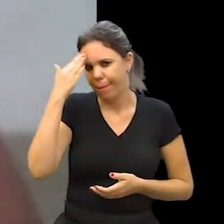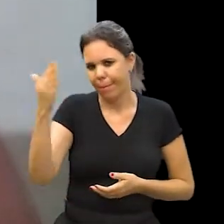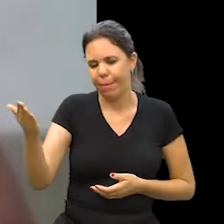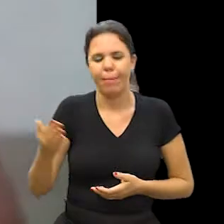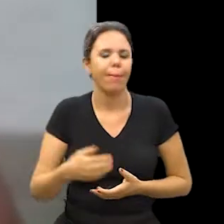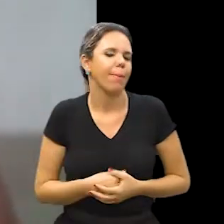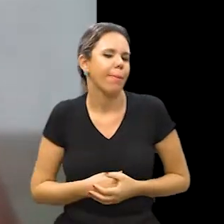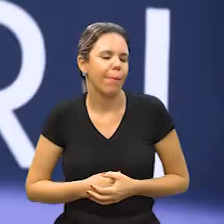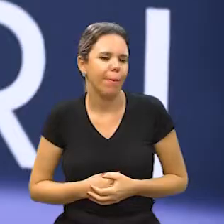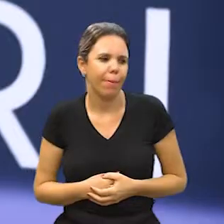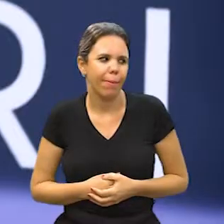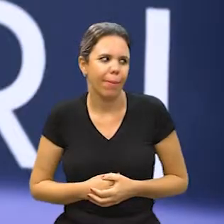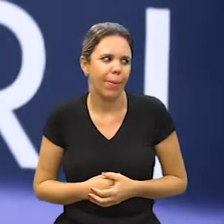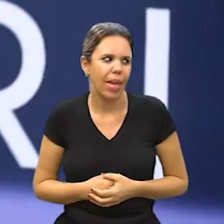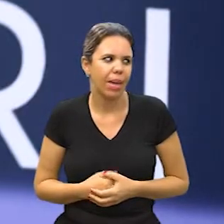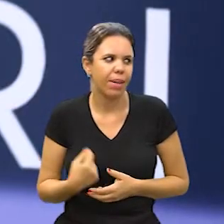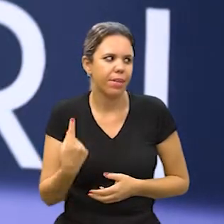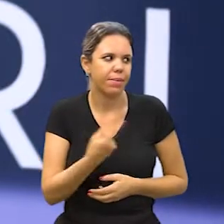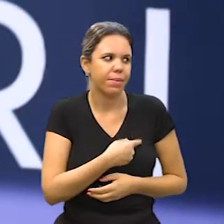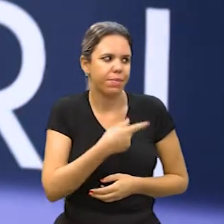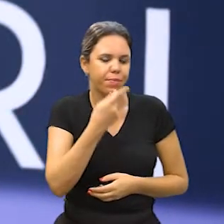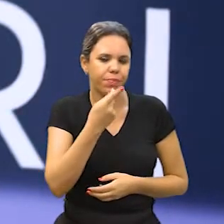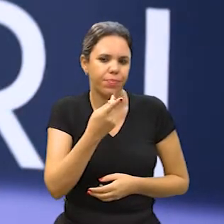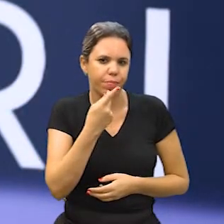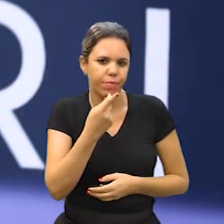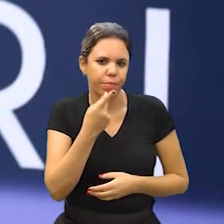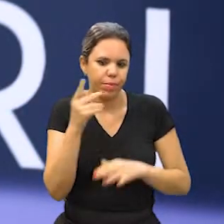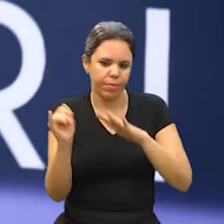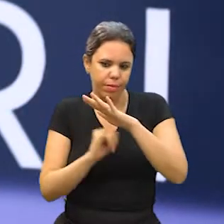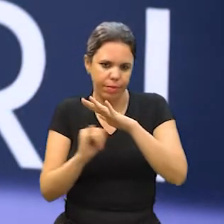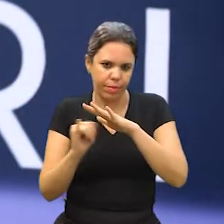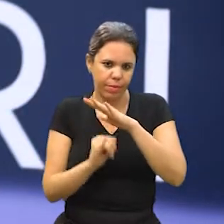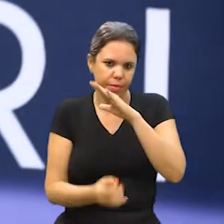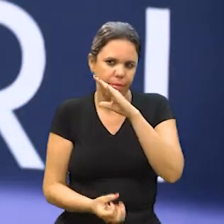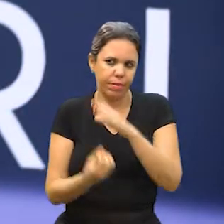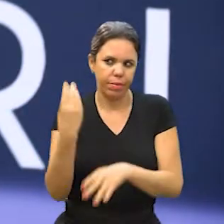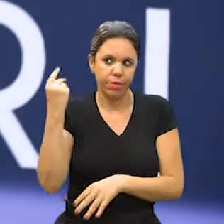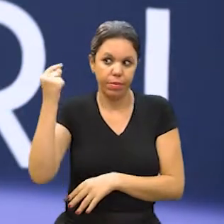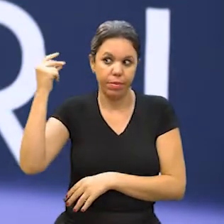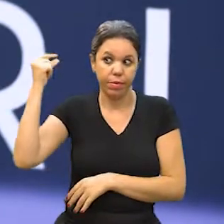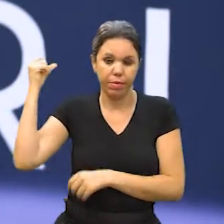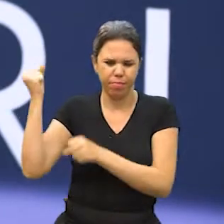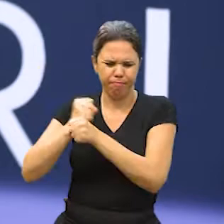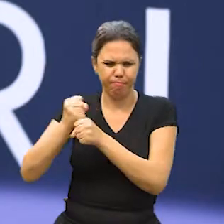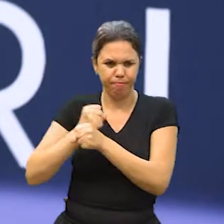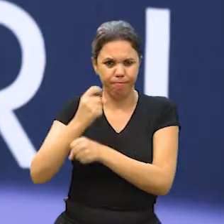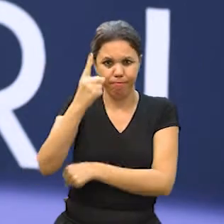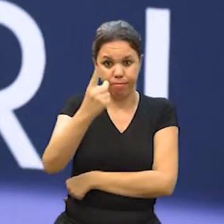Muito obrigada. Nós estamos falando de uma entidade fundada há muitas décadas,